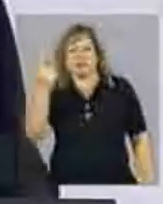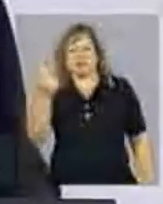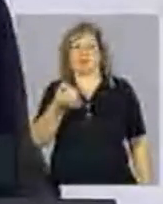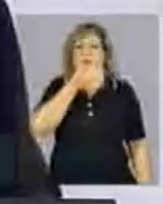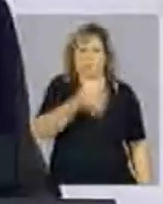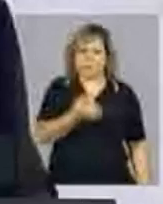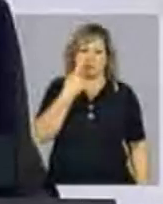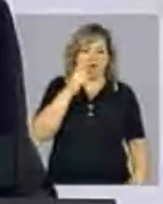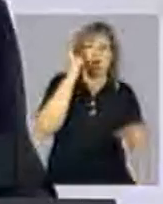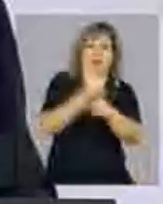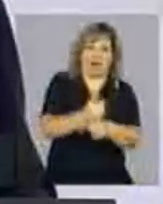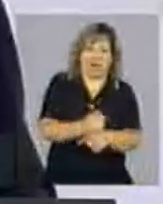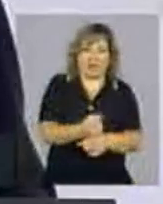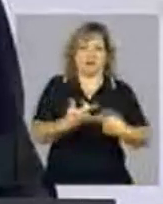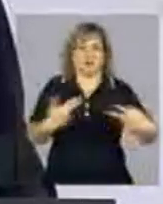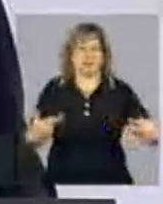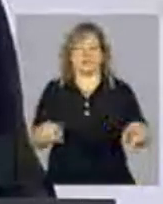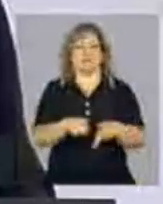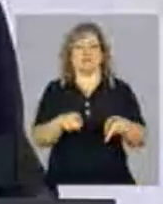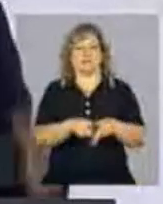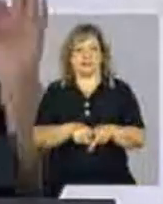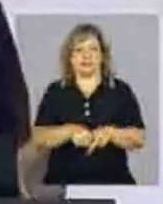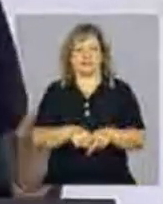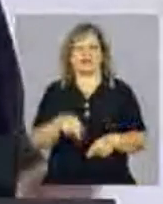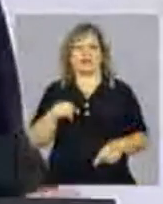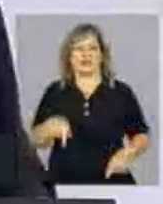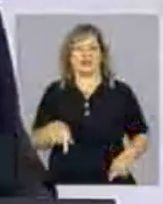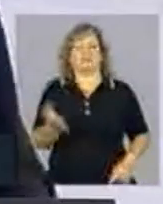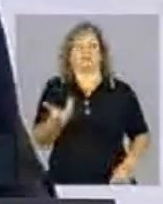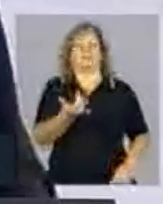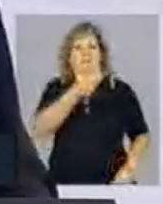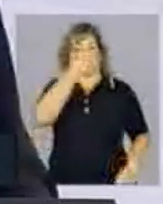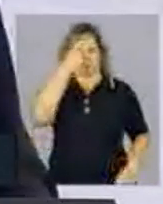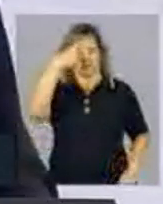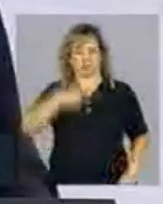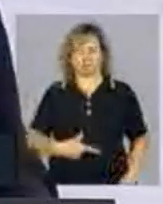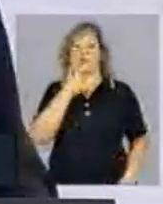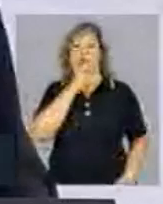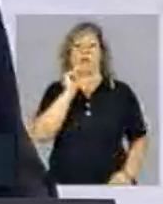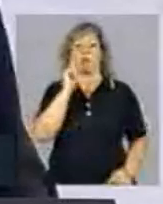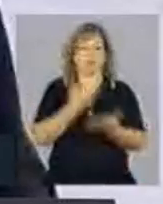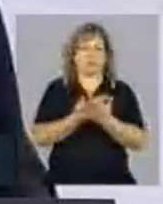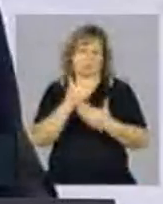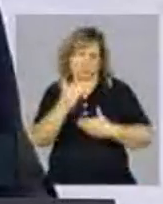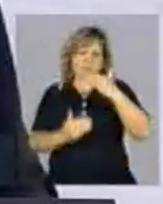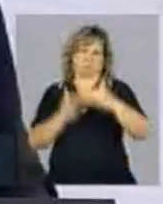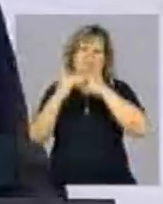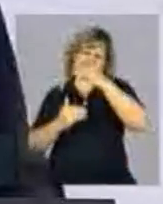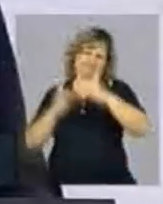invenções, para as descobertas e para essa imensa aventura do ser humano, que é se